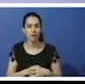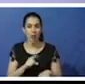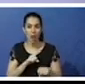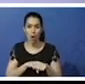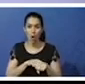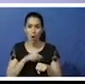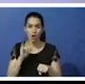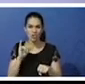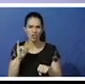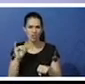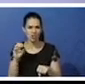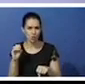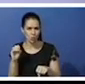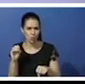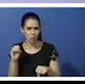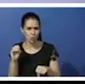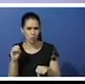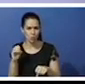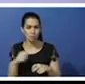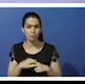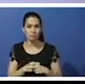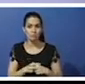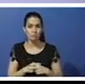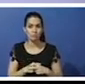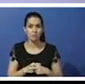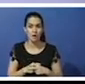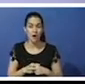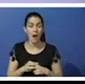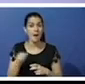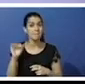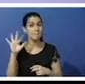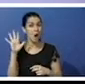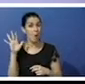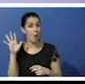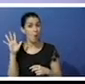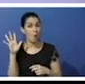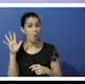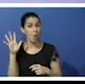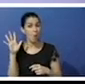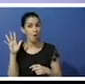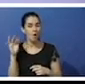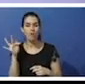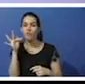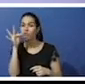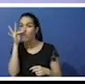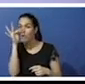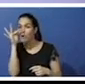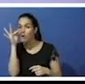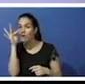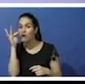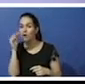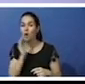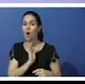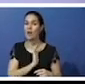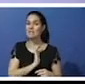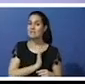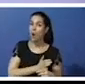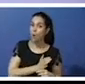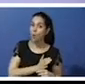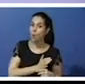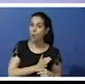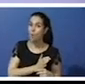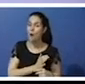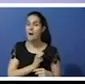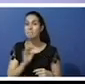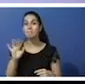Relógio. Peço para a criança falar. Mão ou flor? Coração